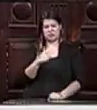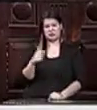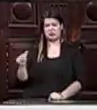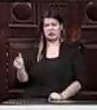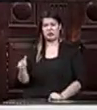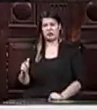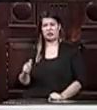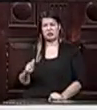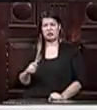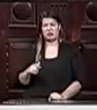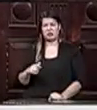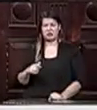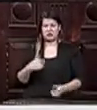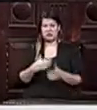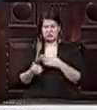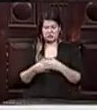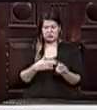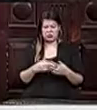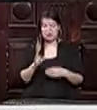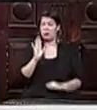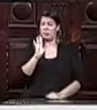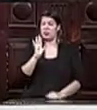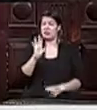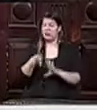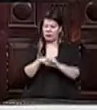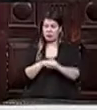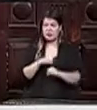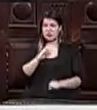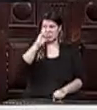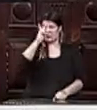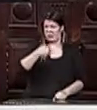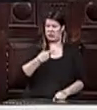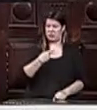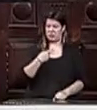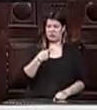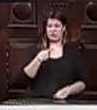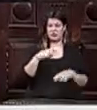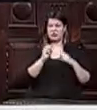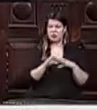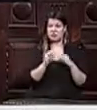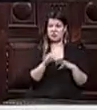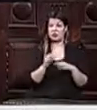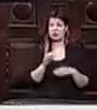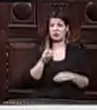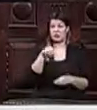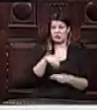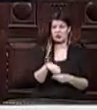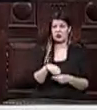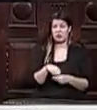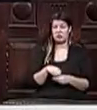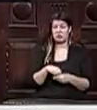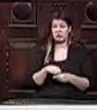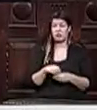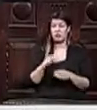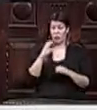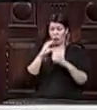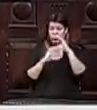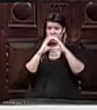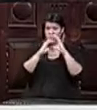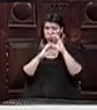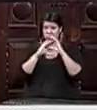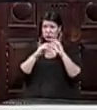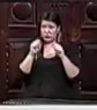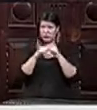conhecimento conexas, mas assim, a formação que eles desenvolveram na licenciatura, o concurso que prestaram, além